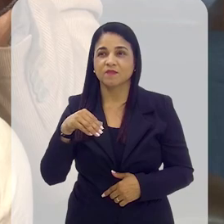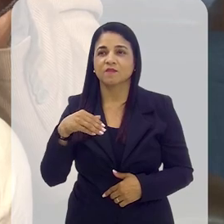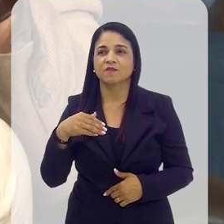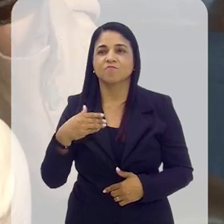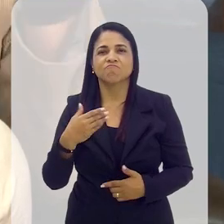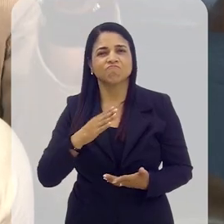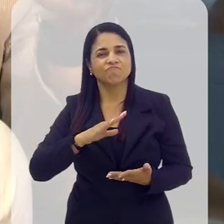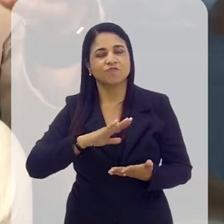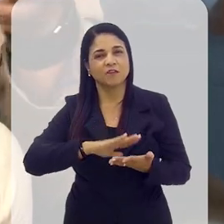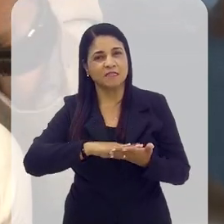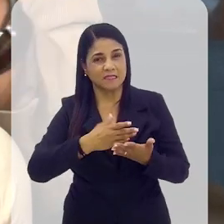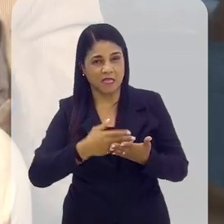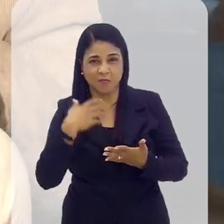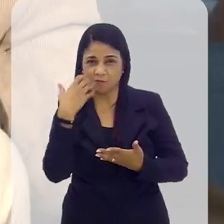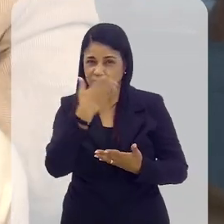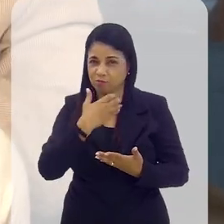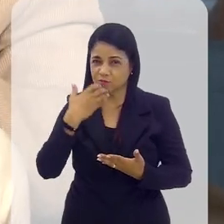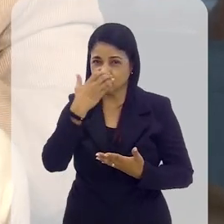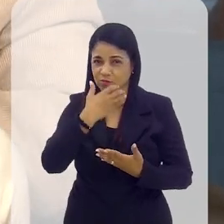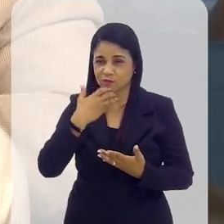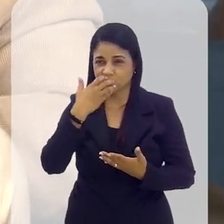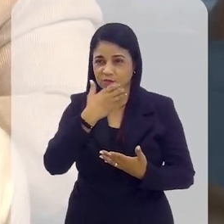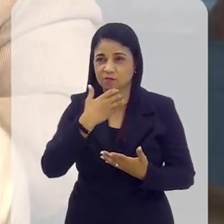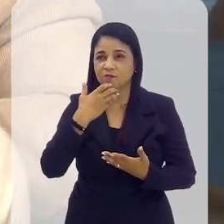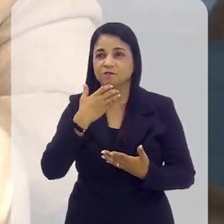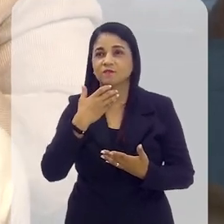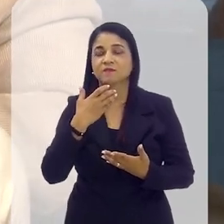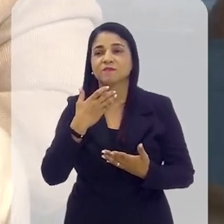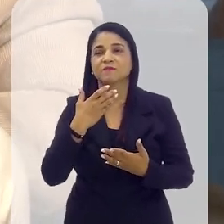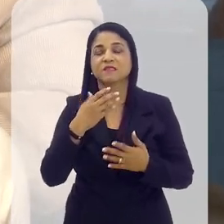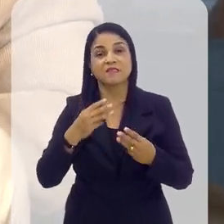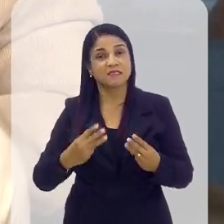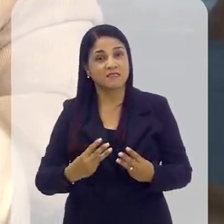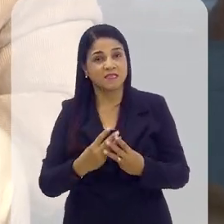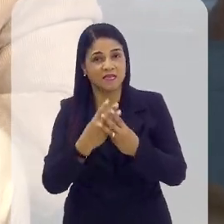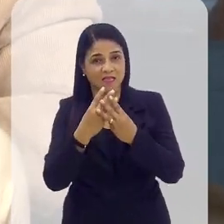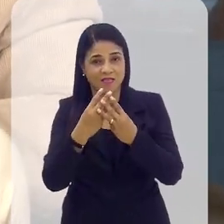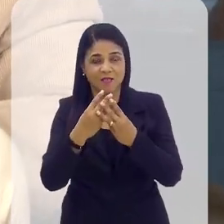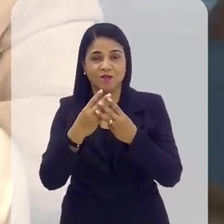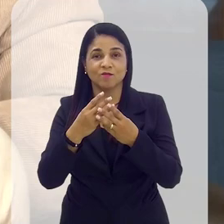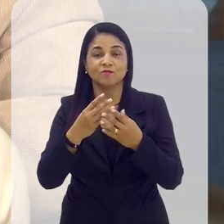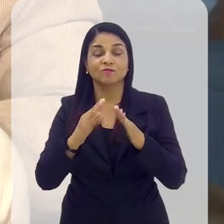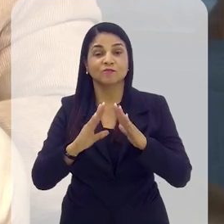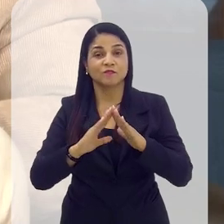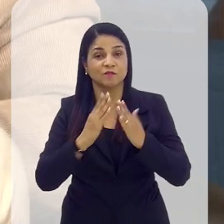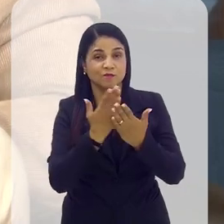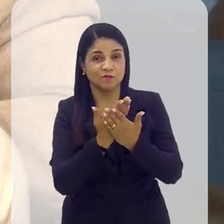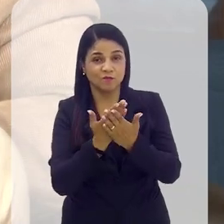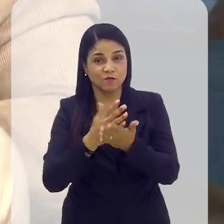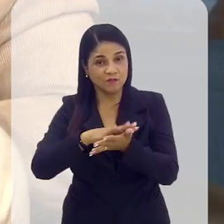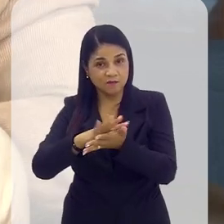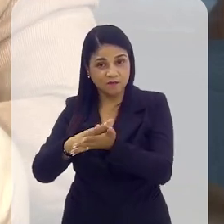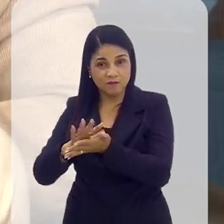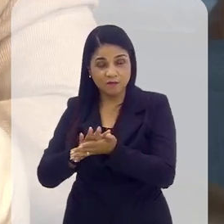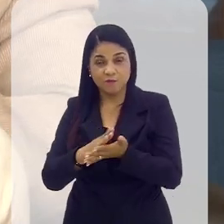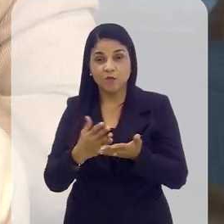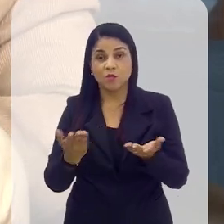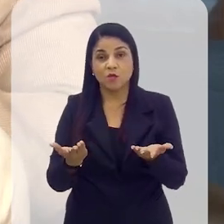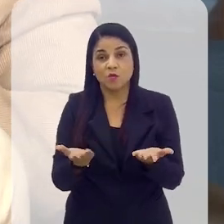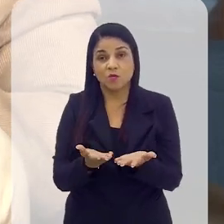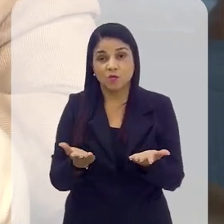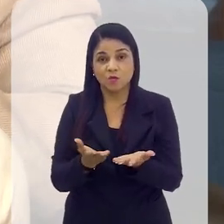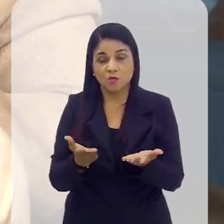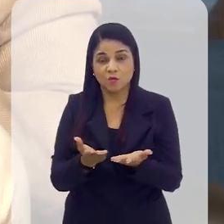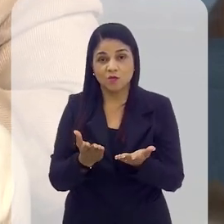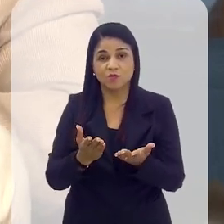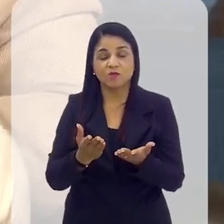Ele foi intérprete no passado, antes de conhecer o Deus Vivo de Israel, das escolas de samba, e hoje tocam